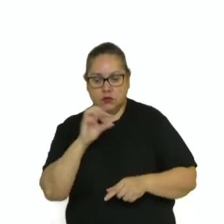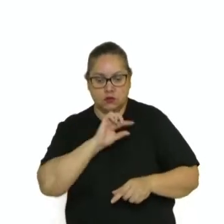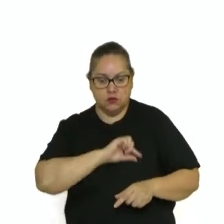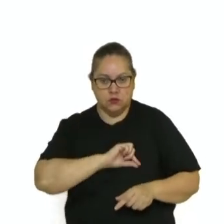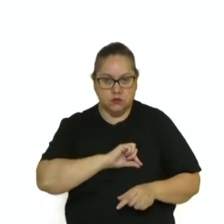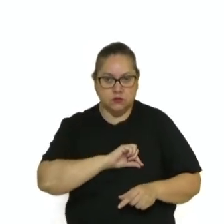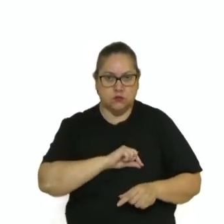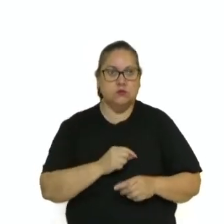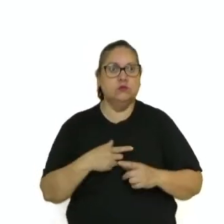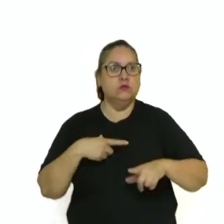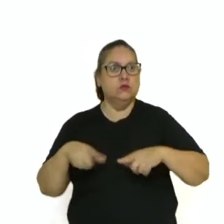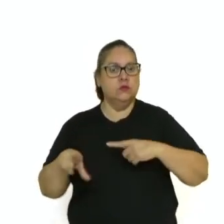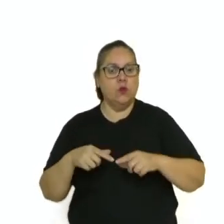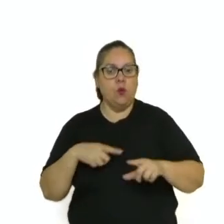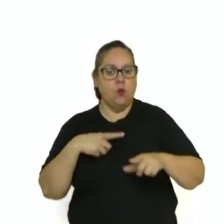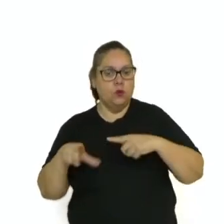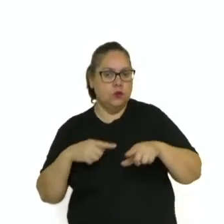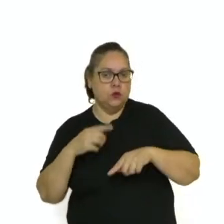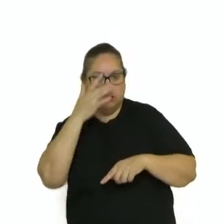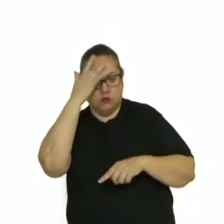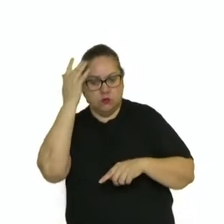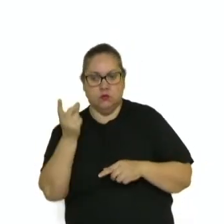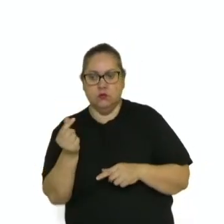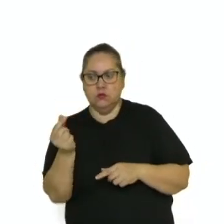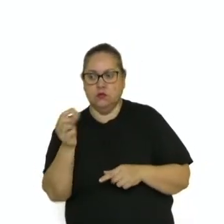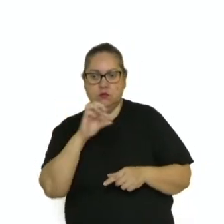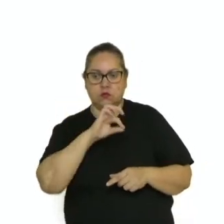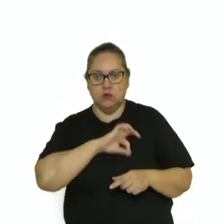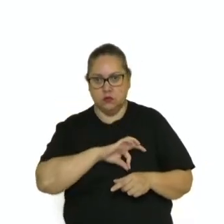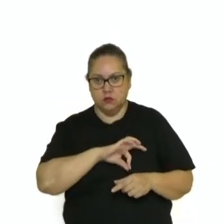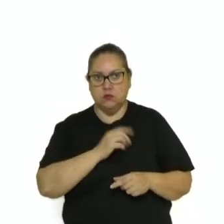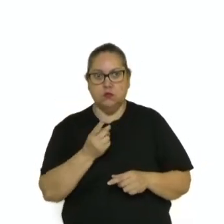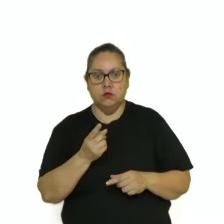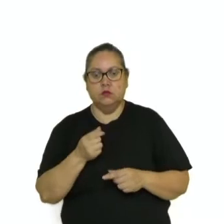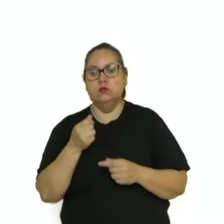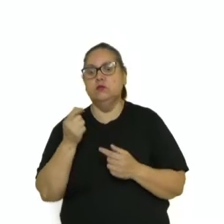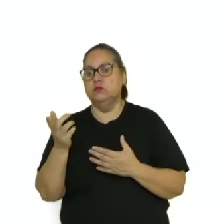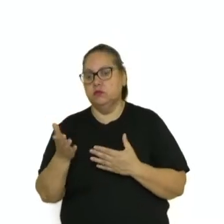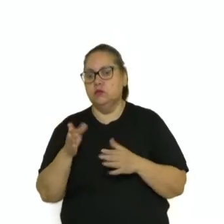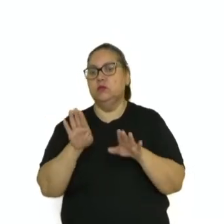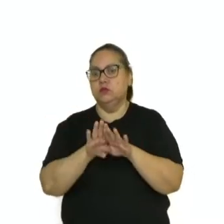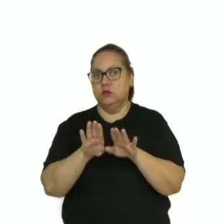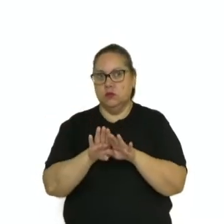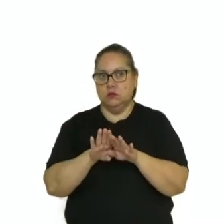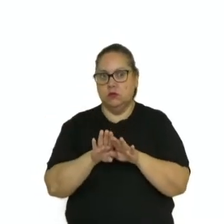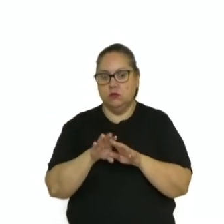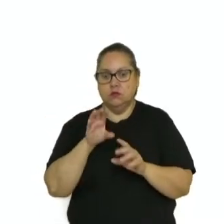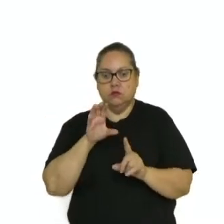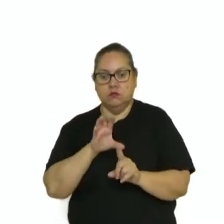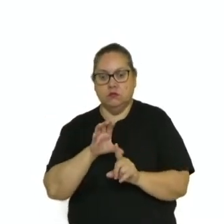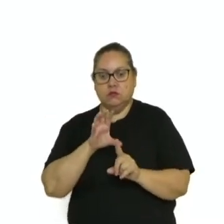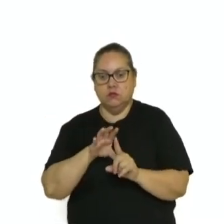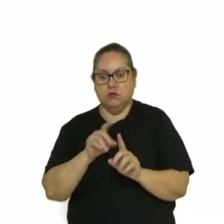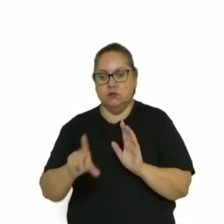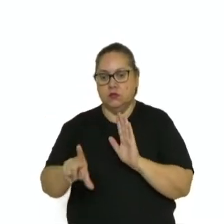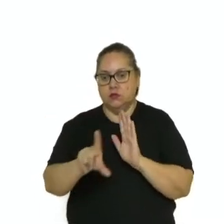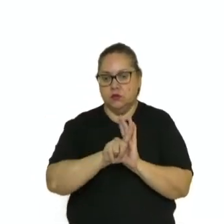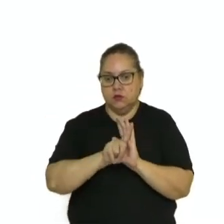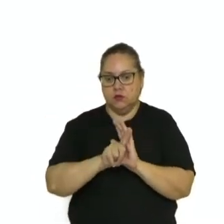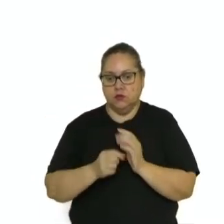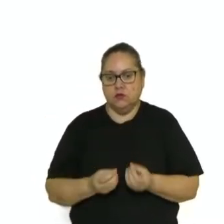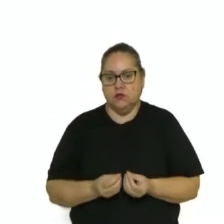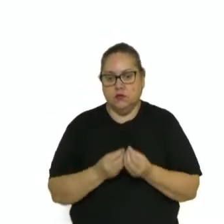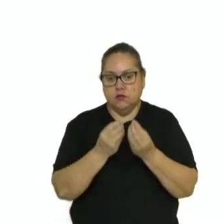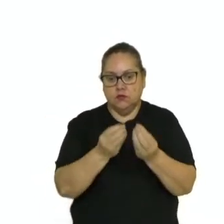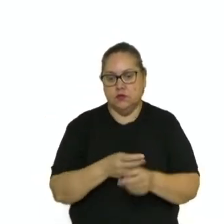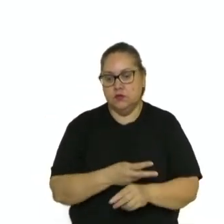o trabalhador recebe um salário, que por sua vez também é influenciado pela lei da oferta e da